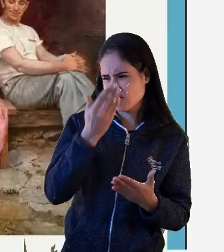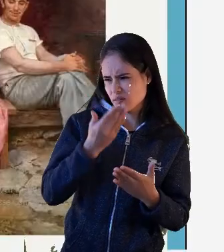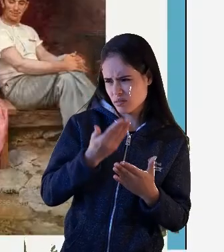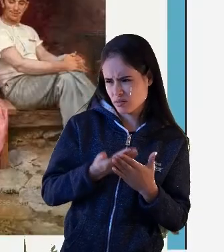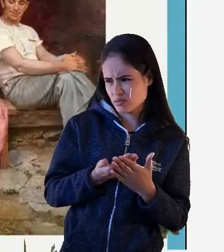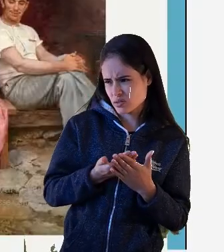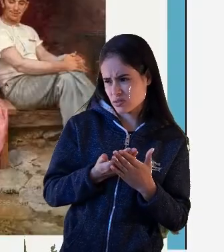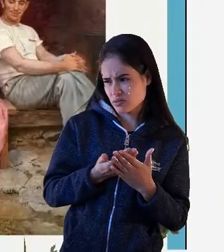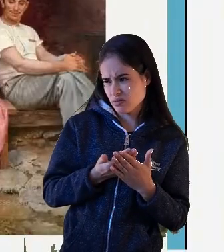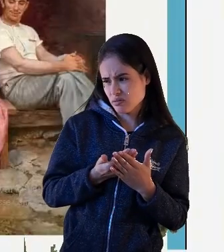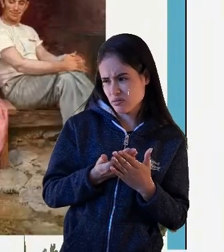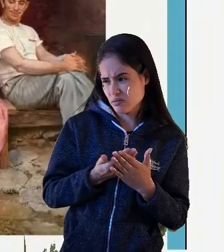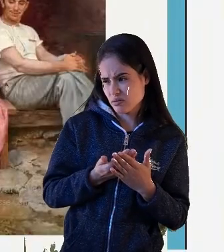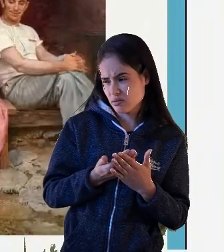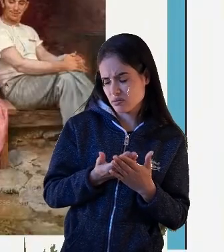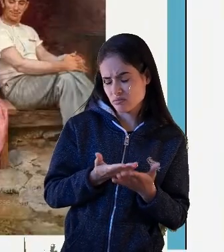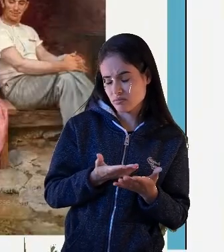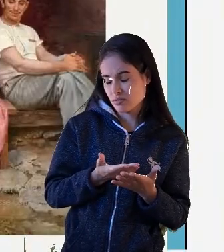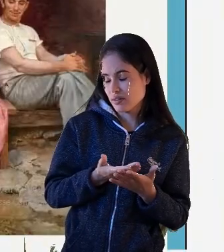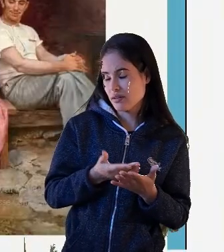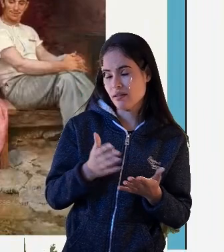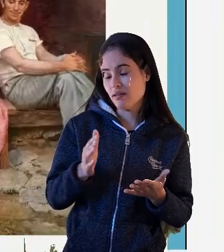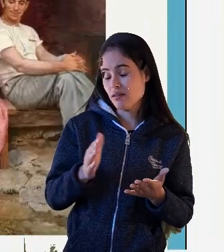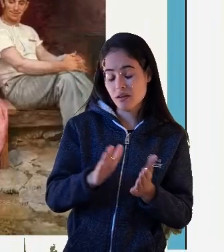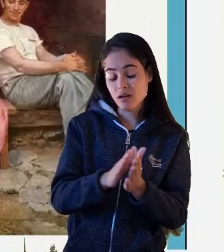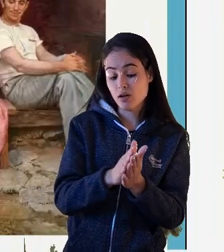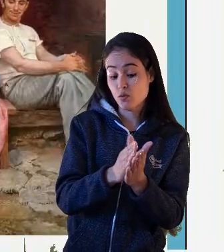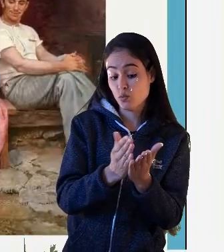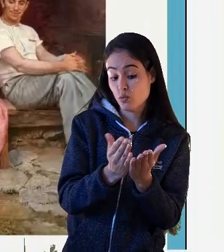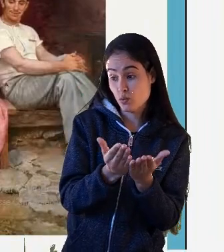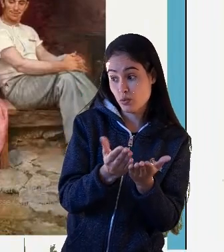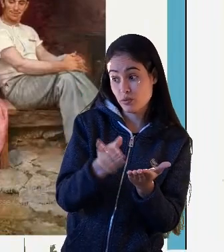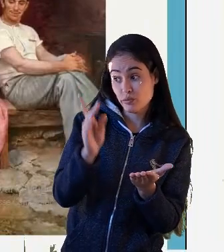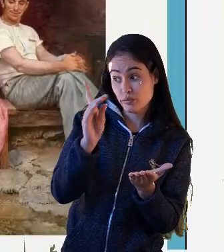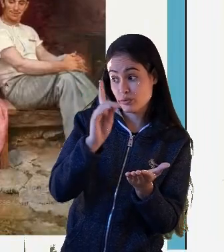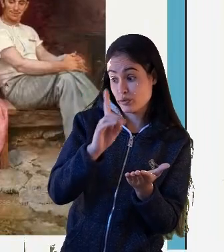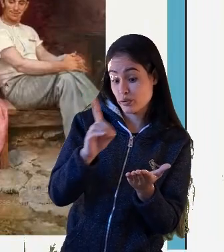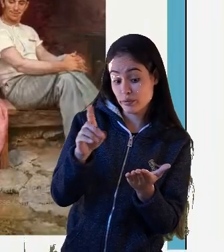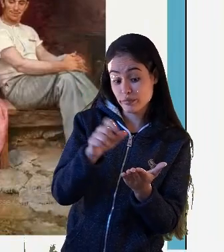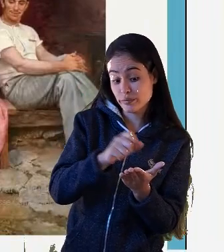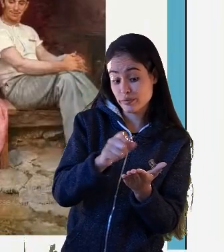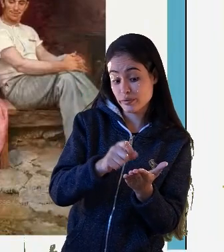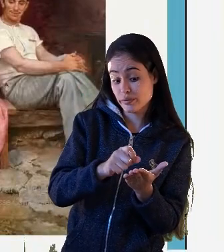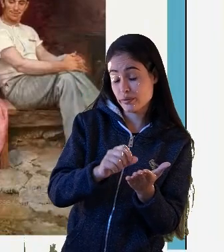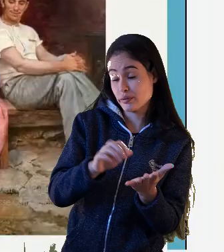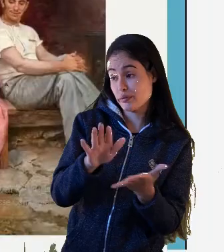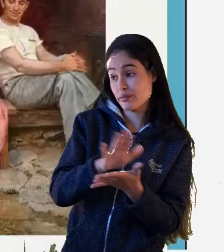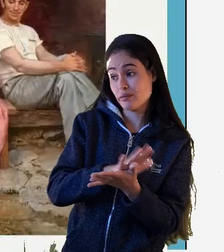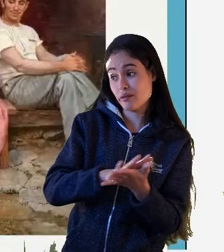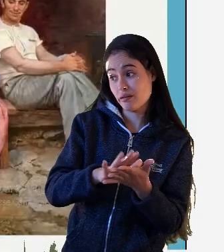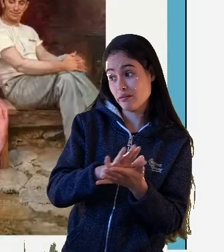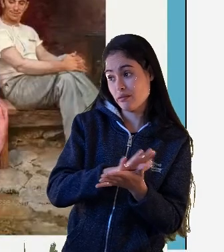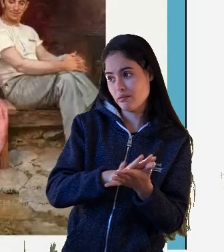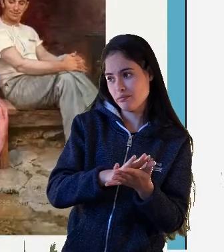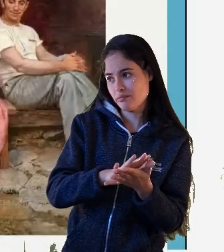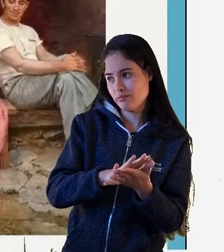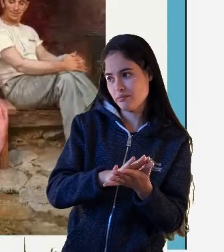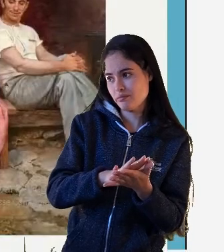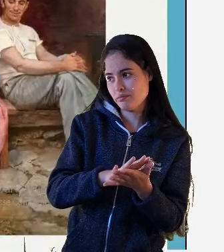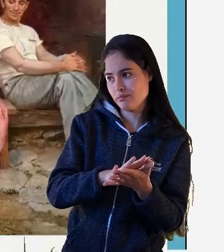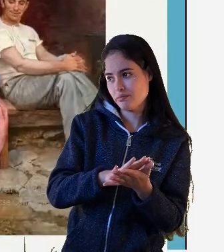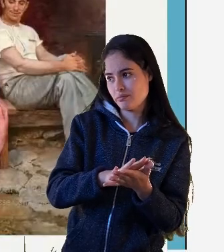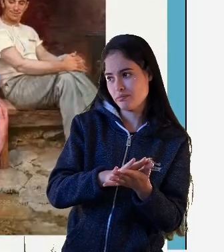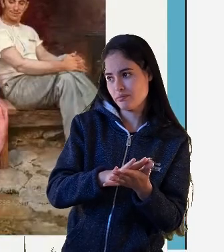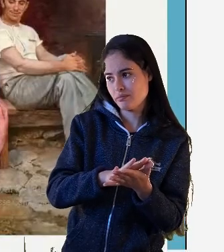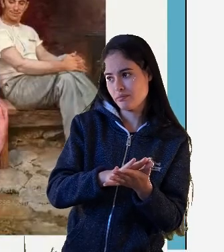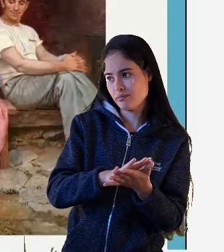E o quadro da direita é um quadro que chama Redenção de Cã mesmo, né? Do Modesto Brocos, de 1895, que